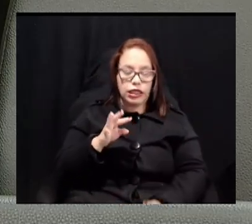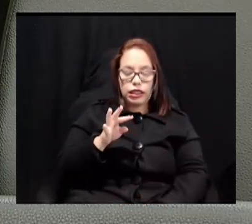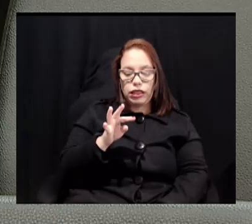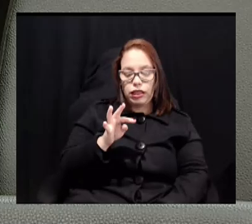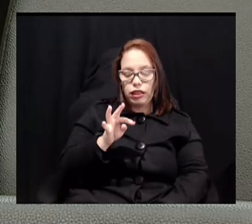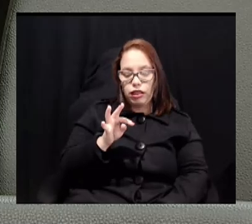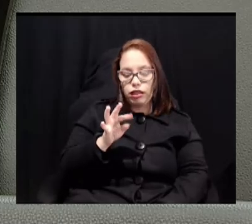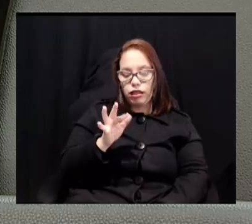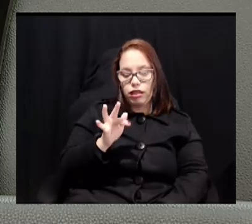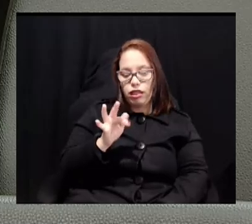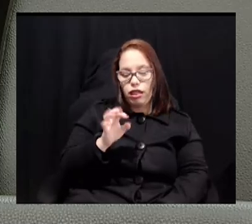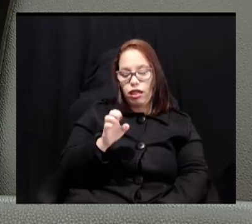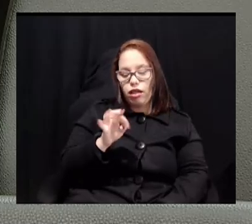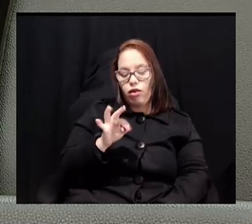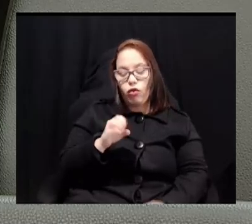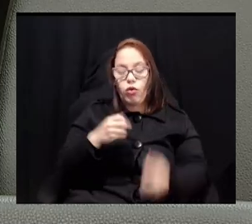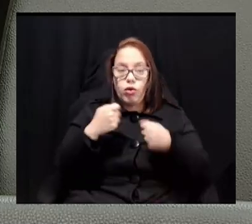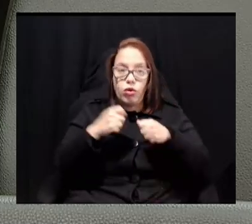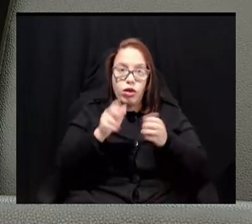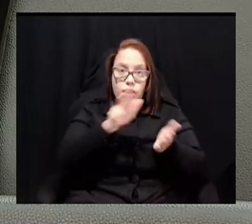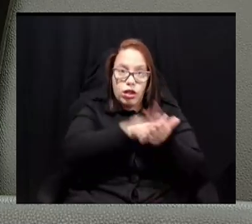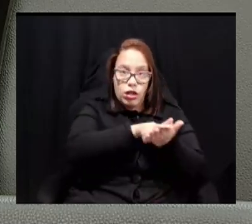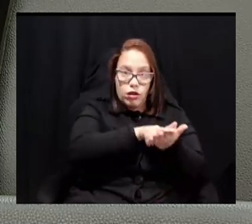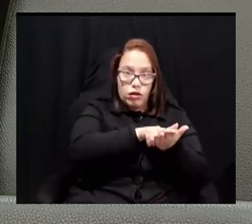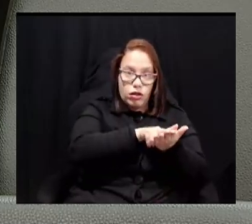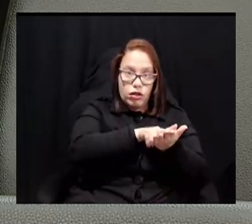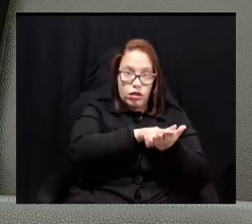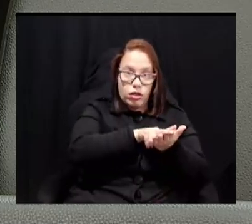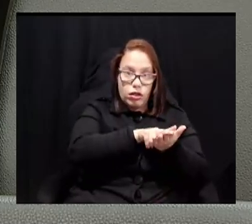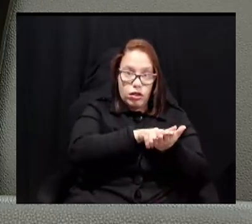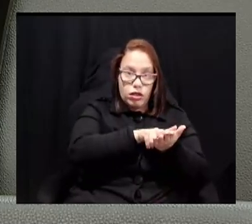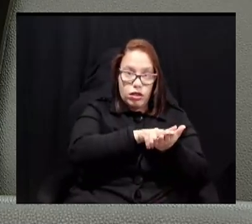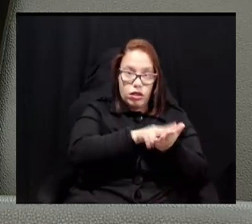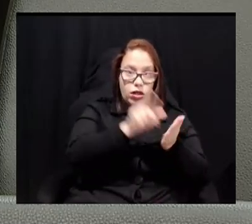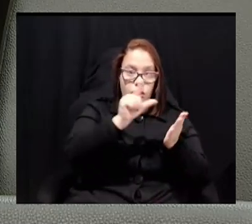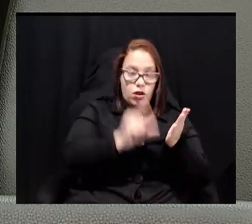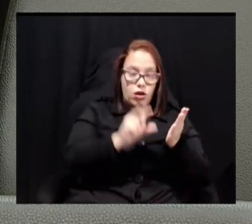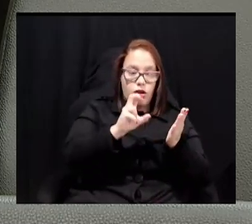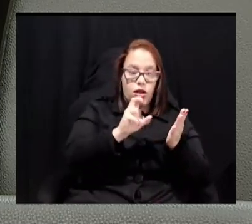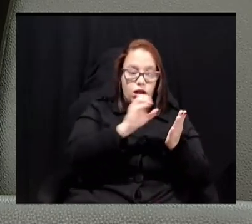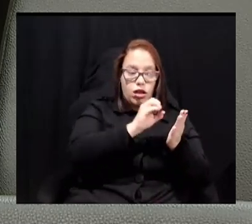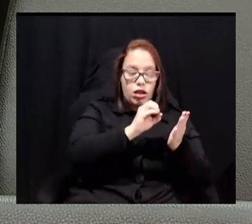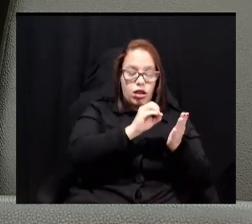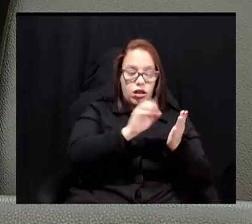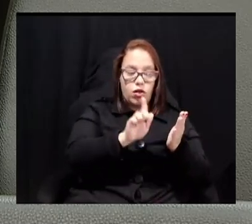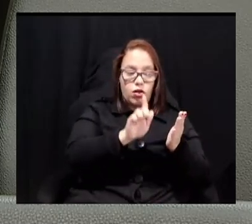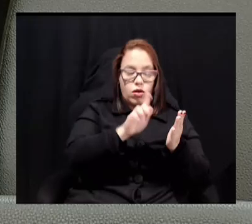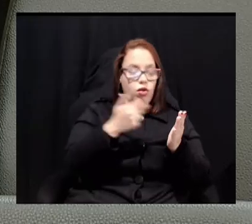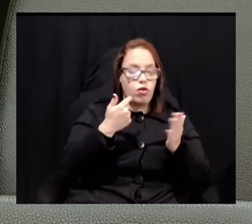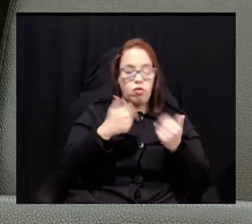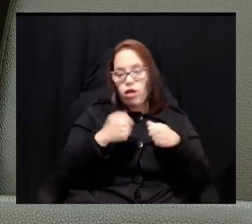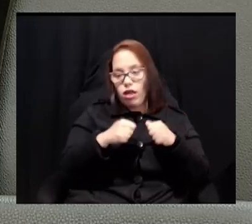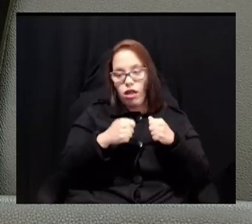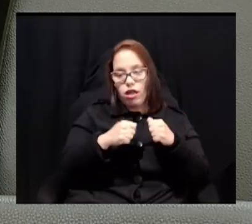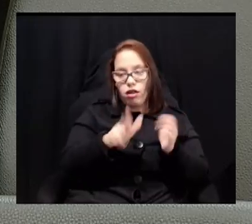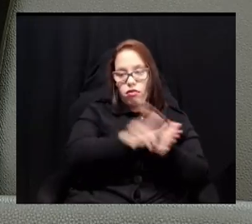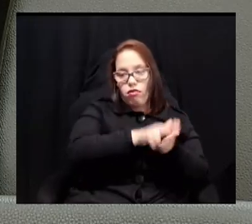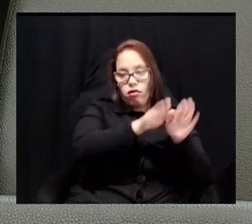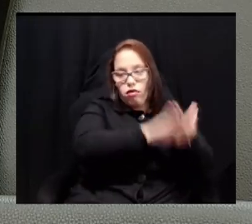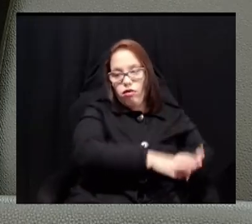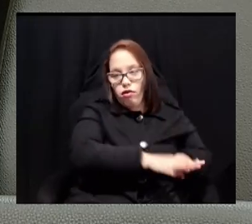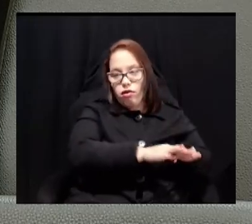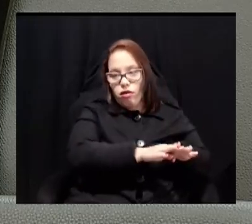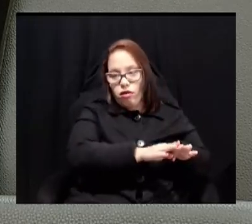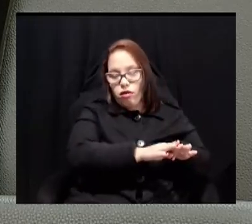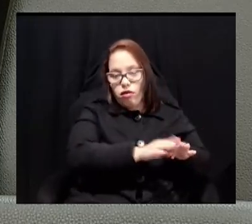ele precisa ser sepultado. Tá? Abaixo de 500 gramas ele não precisa ser sepultado. E o que acontece com isso?